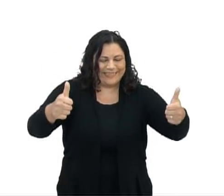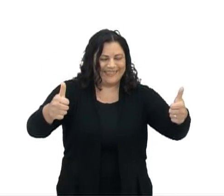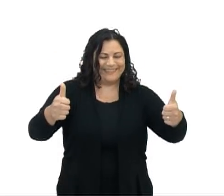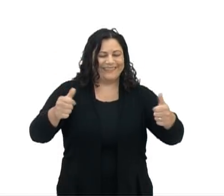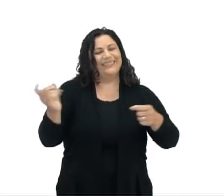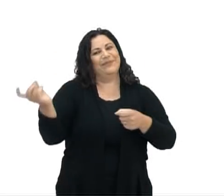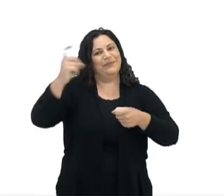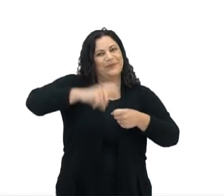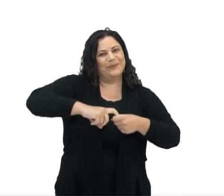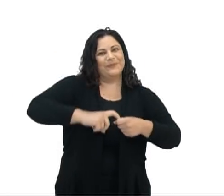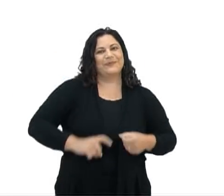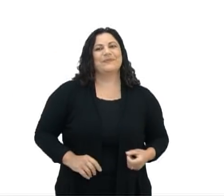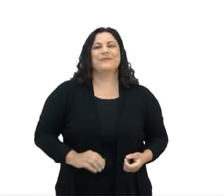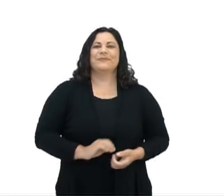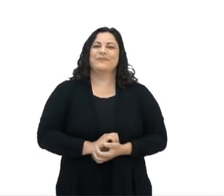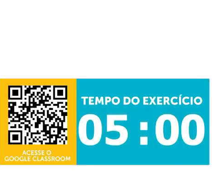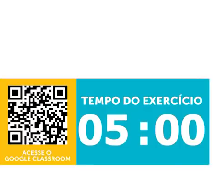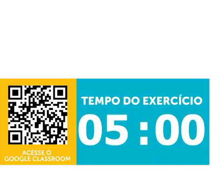já volto.